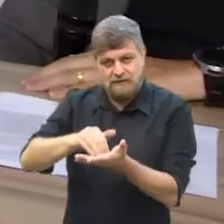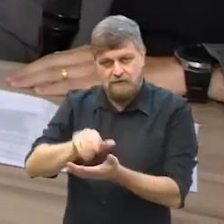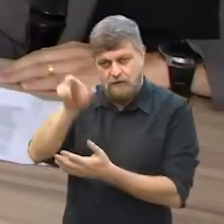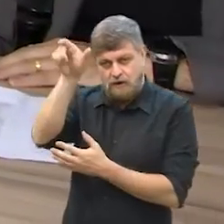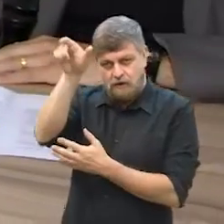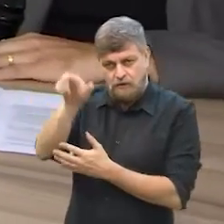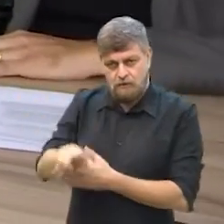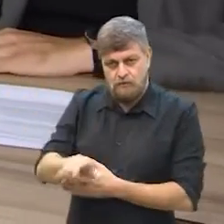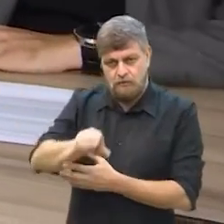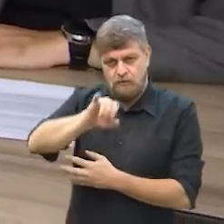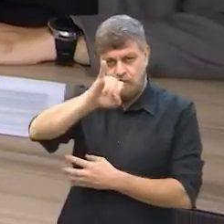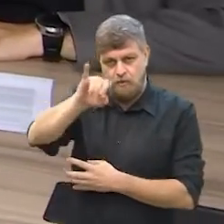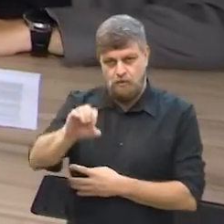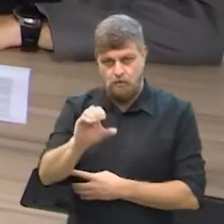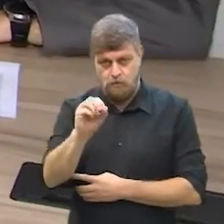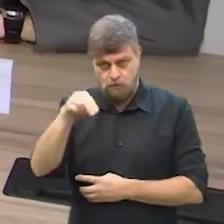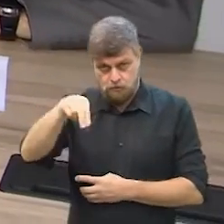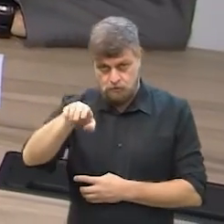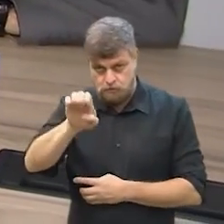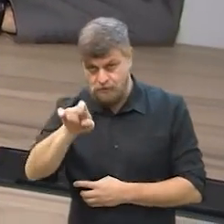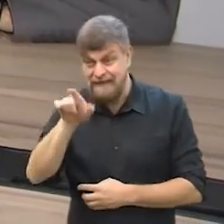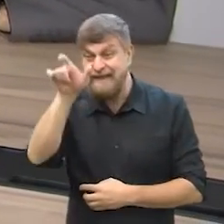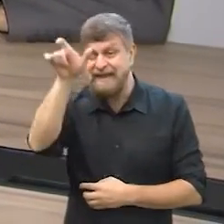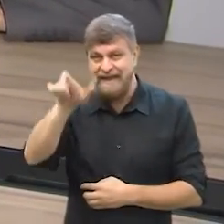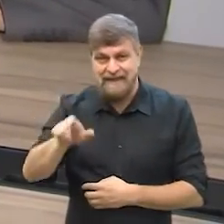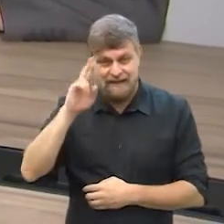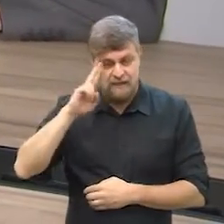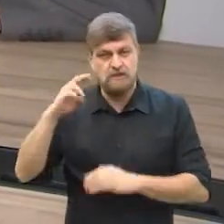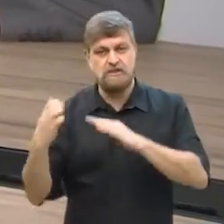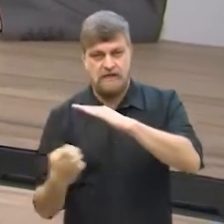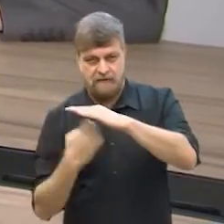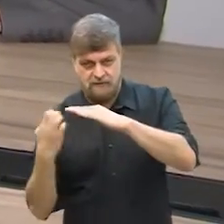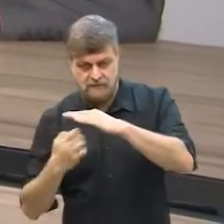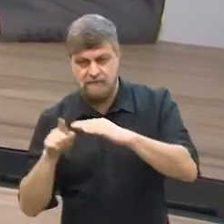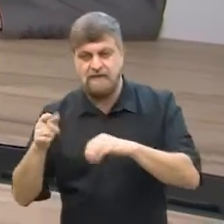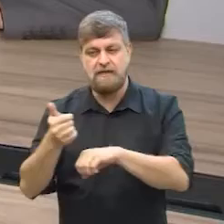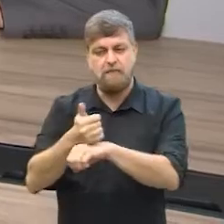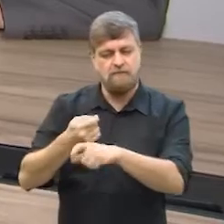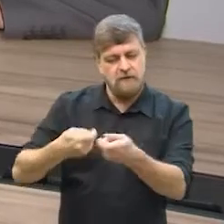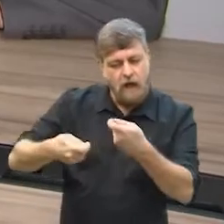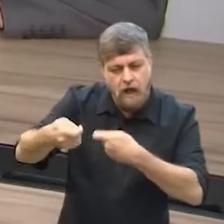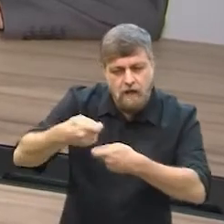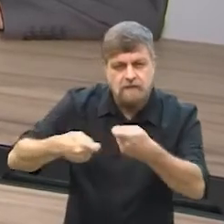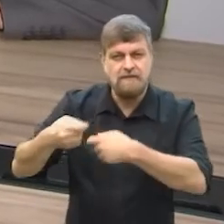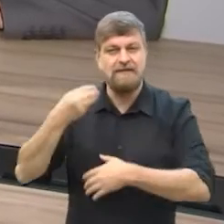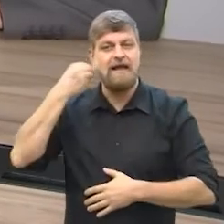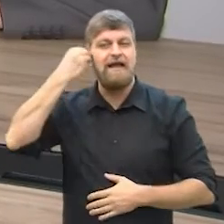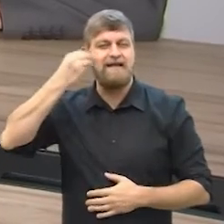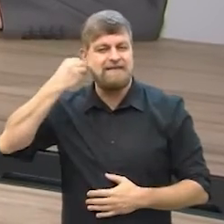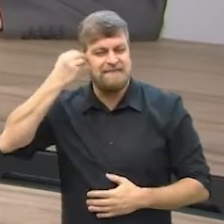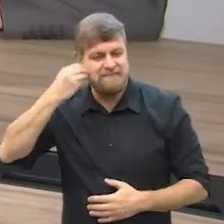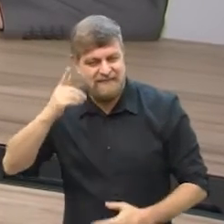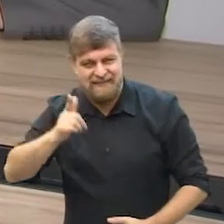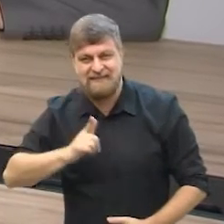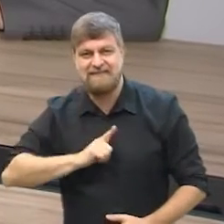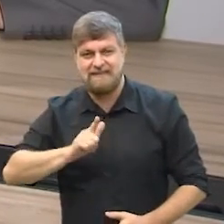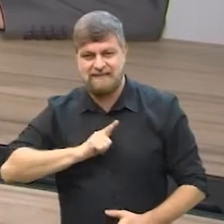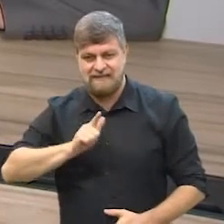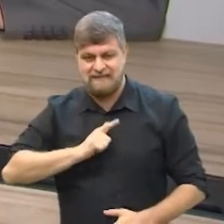o Dione Oliveira, ele que é administrador de empresas, é empresário também, tem uma experiência larga